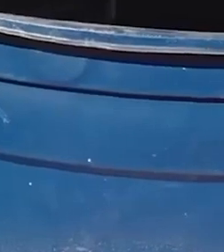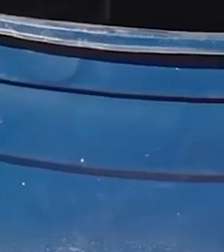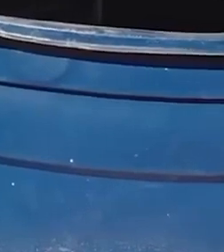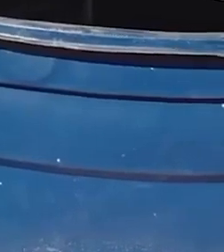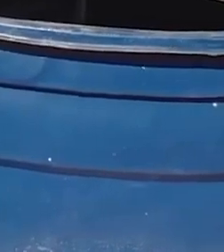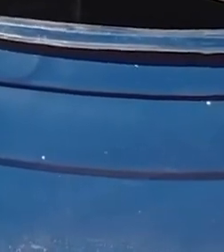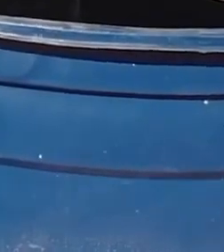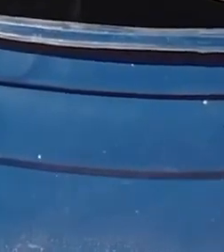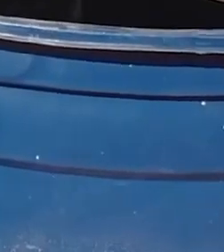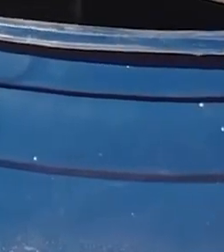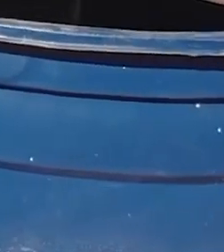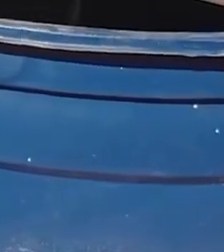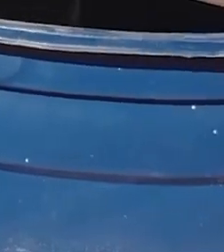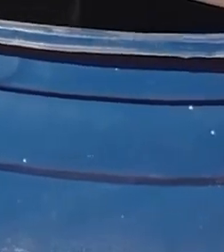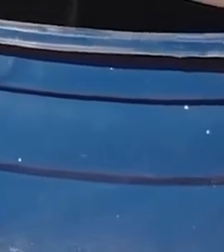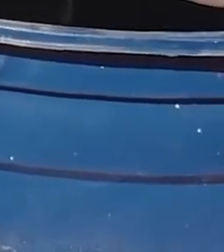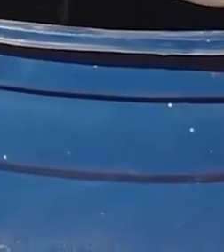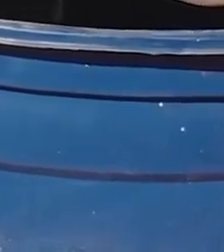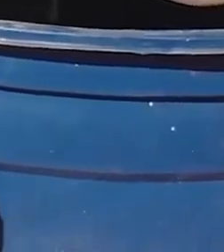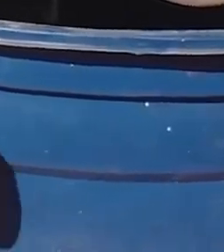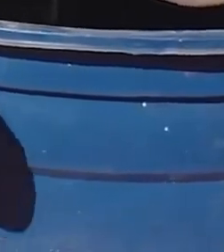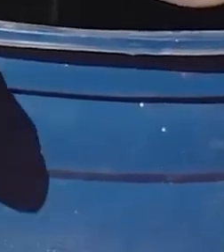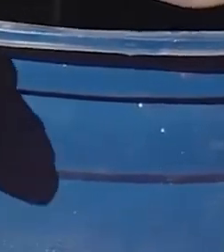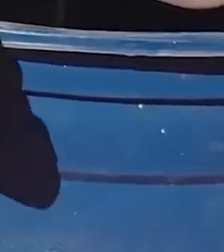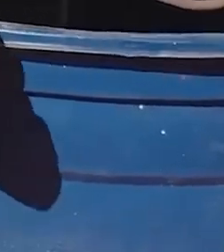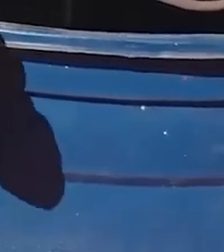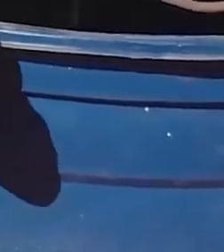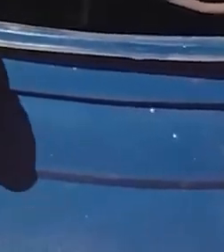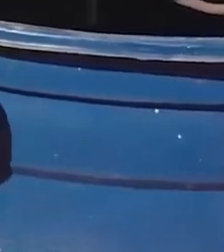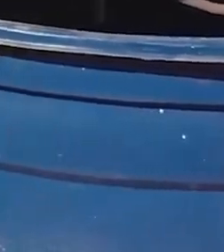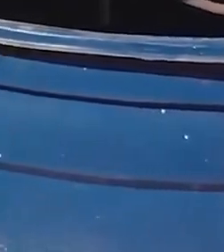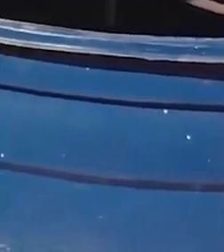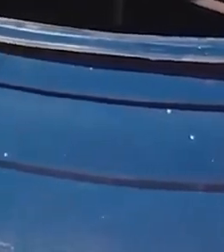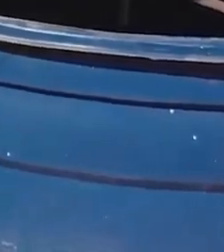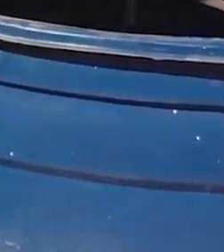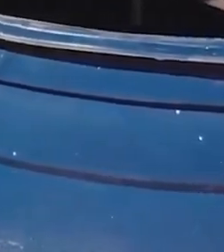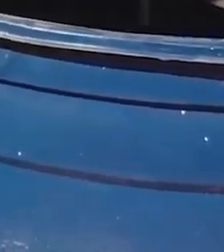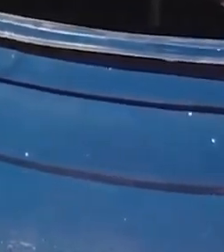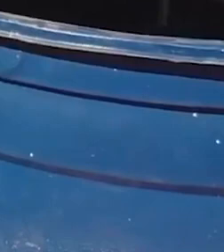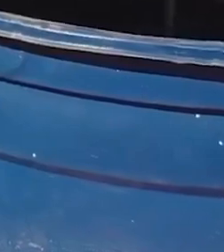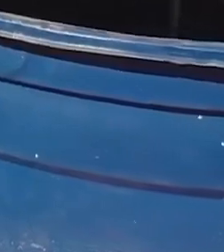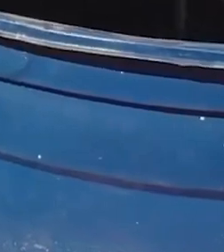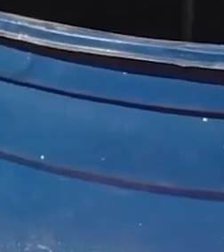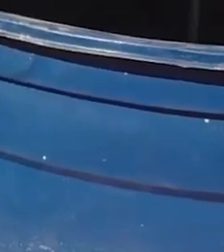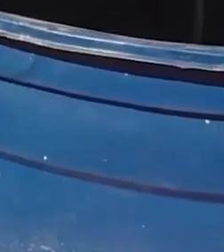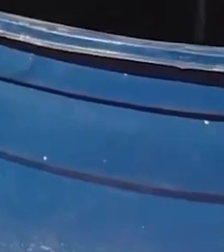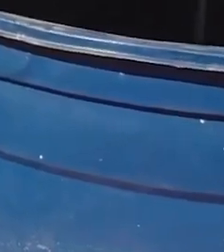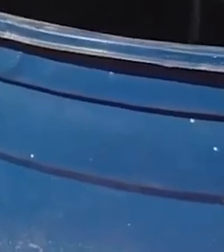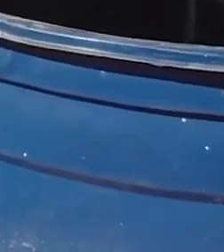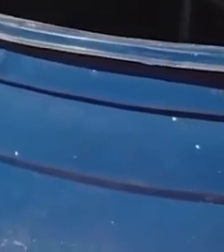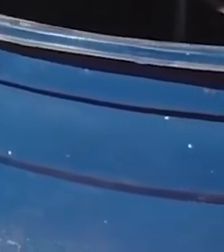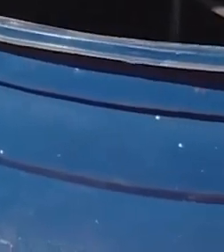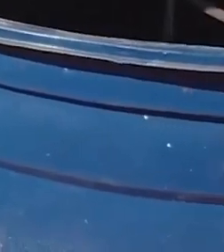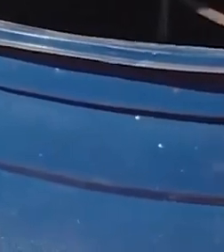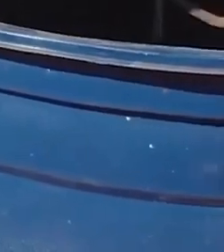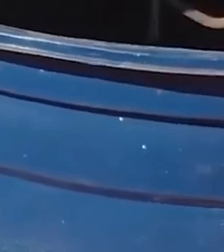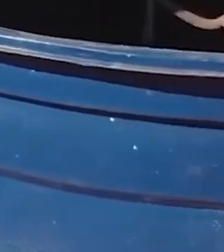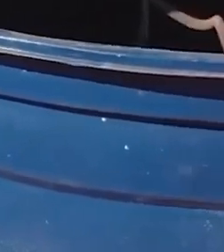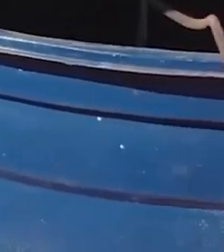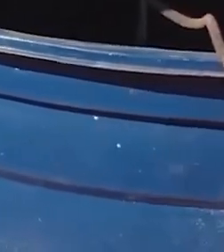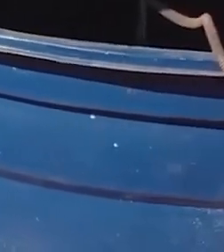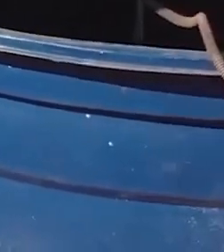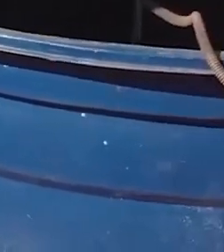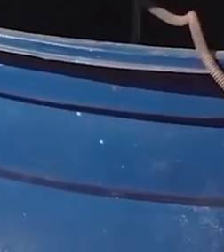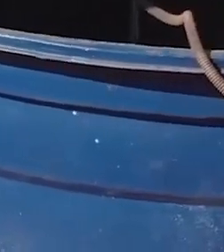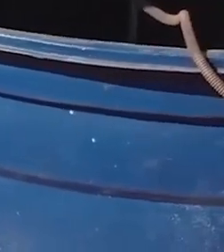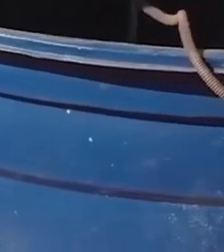sua viscosidade reduzida. Essa característica foi condicionante na escolha desse sistema e